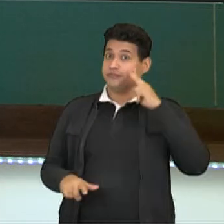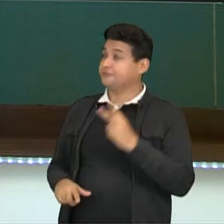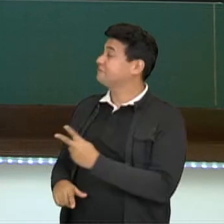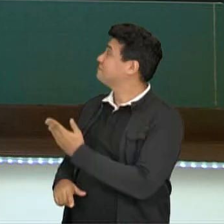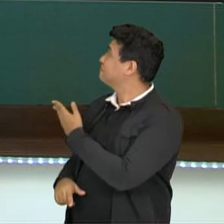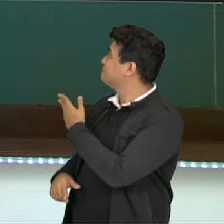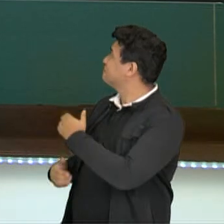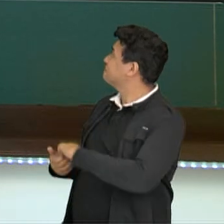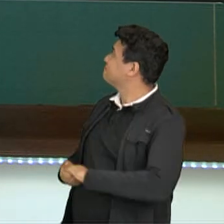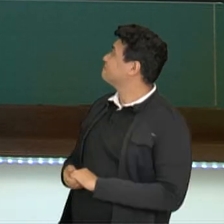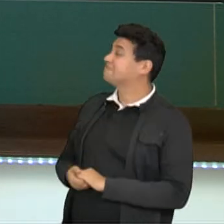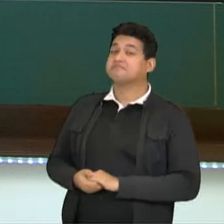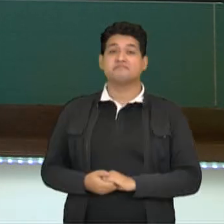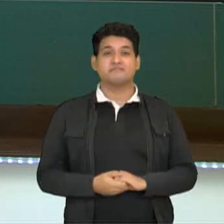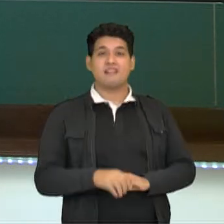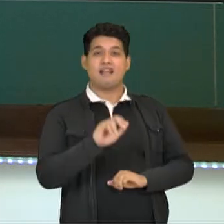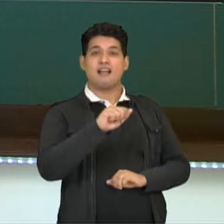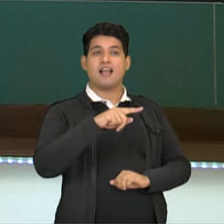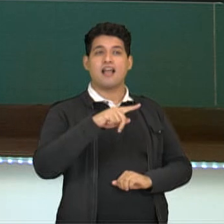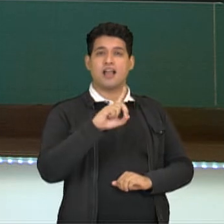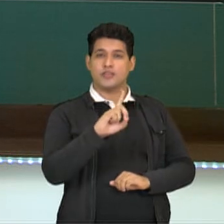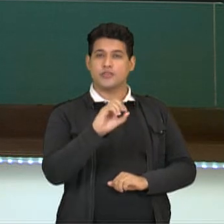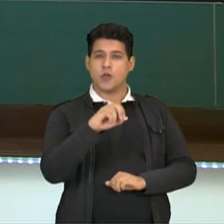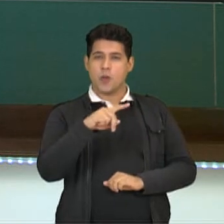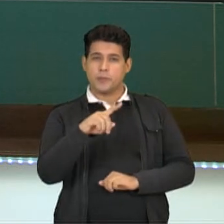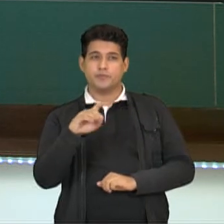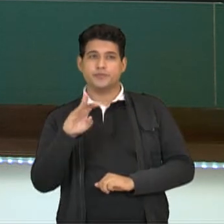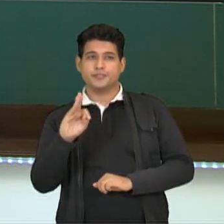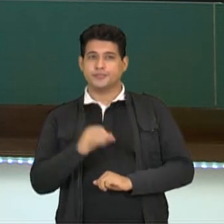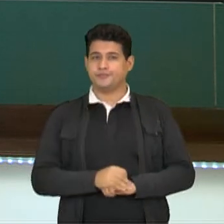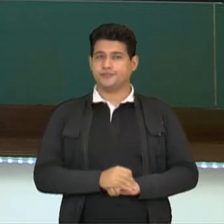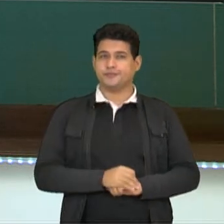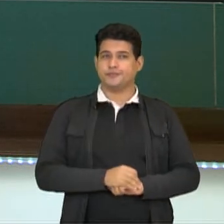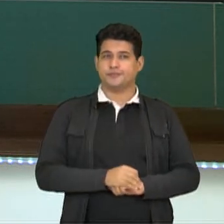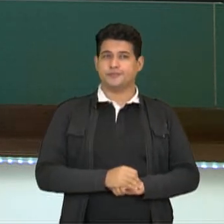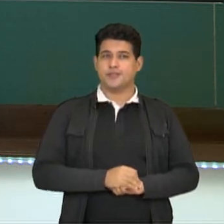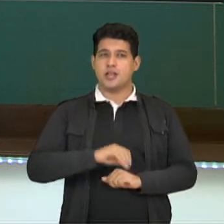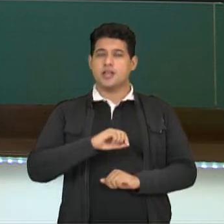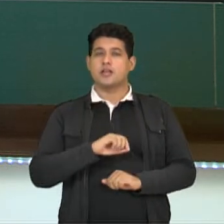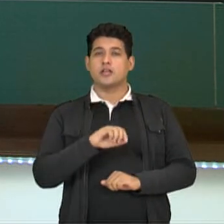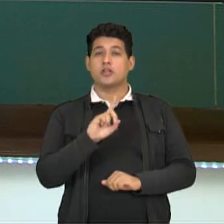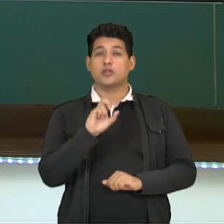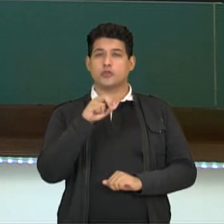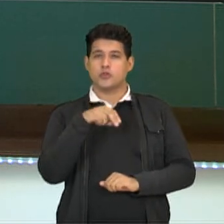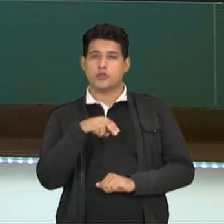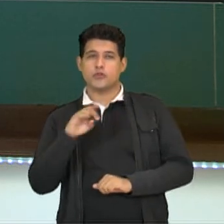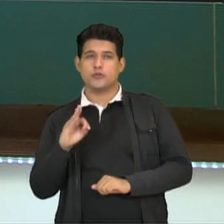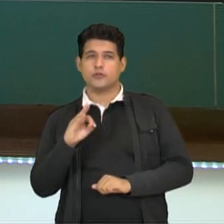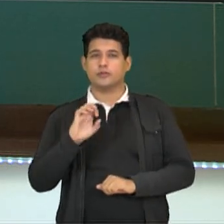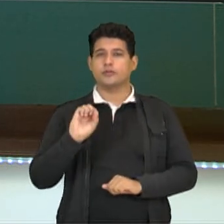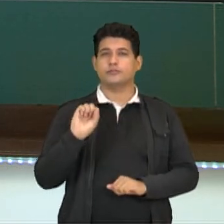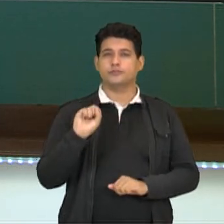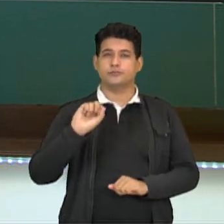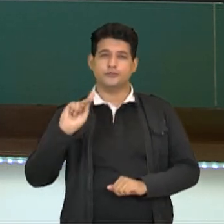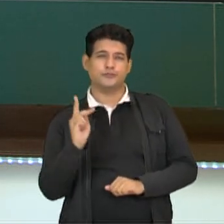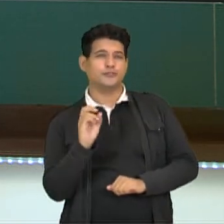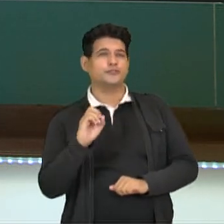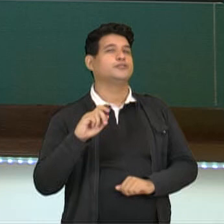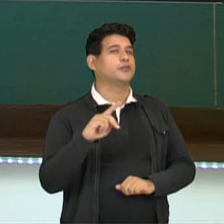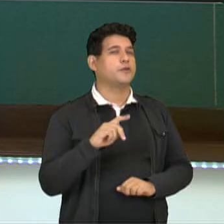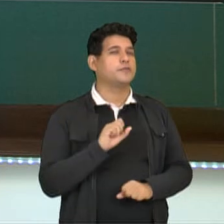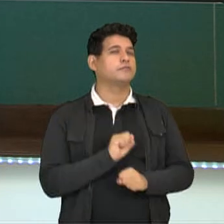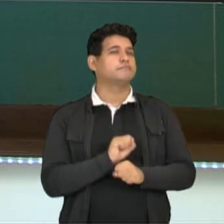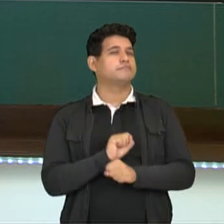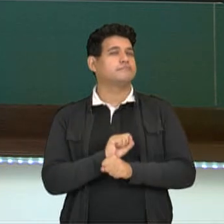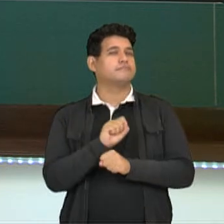Adopt, don't shop. Pense nisso, olhe a imagem e diga qual é o objetivo, então, desse texto. Vou dar um